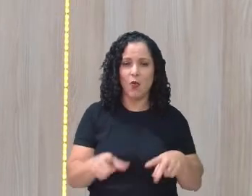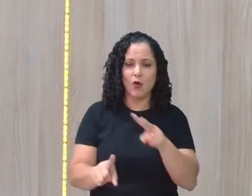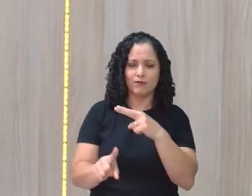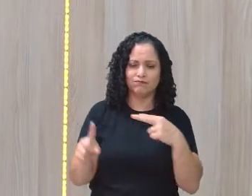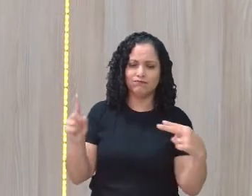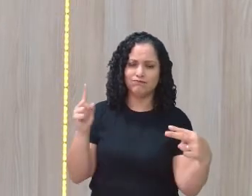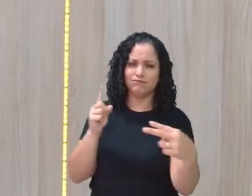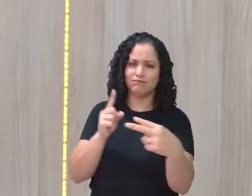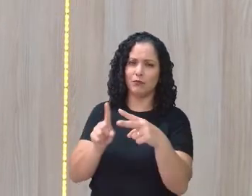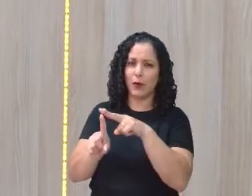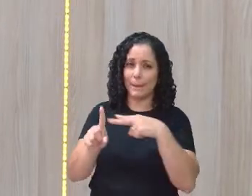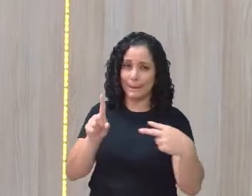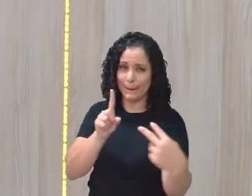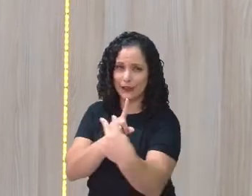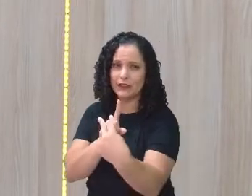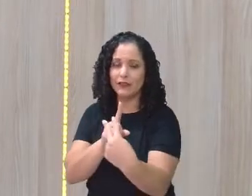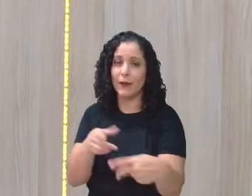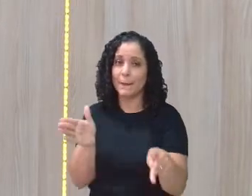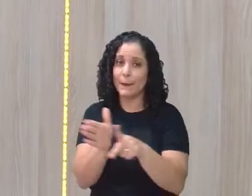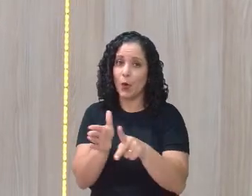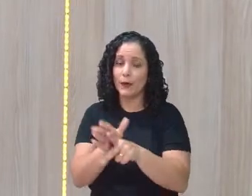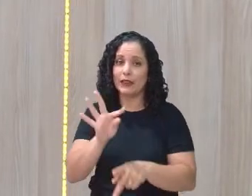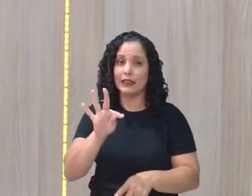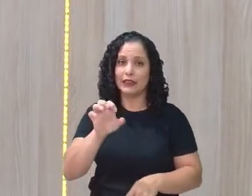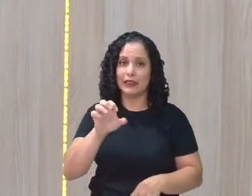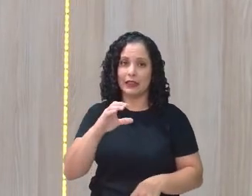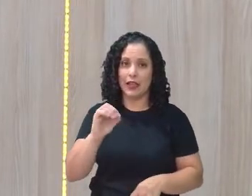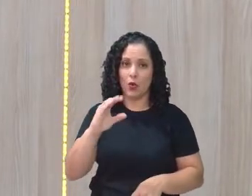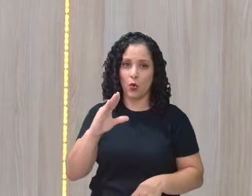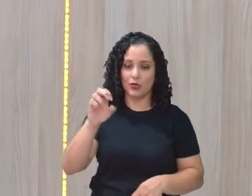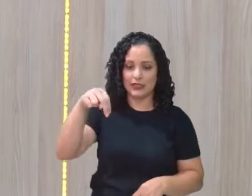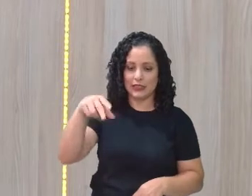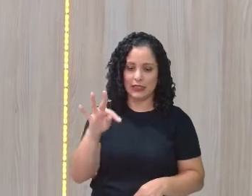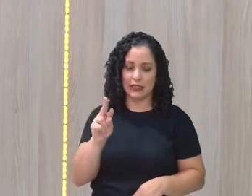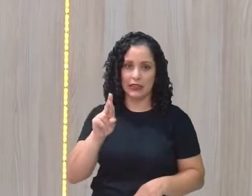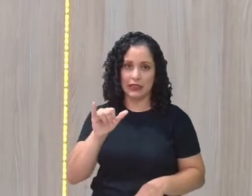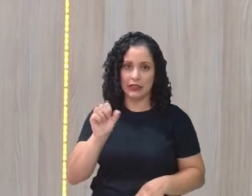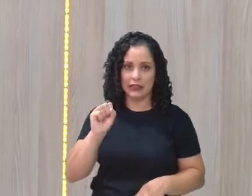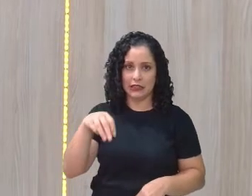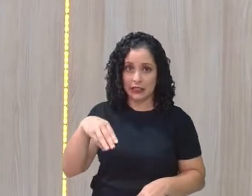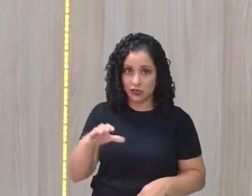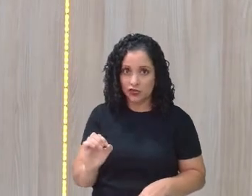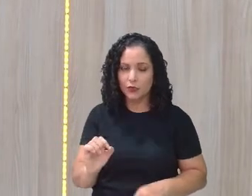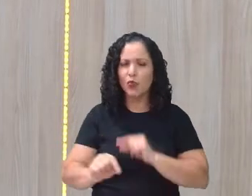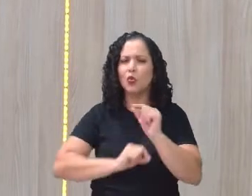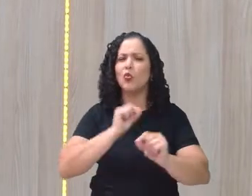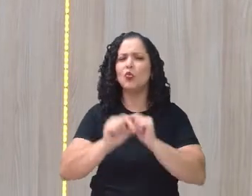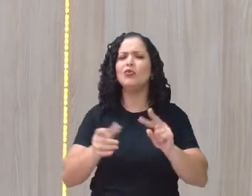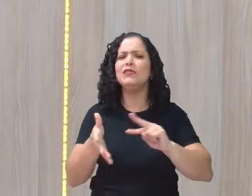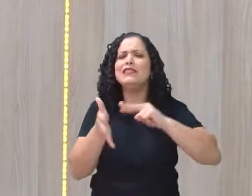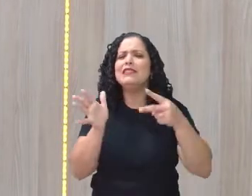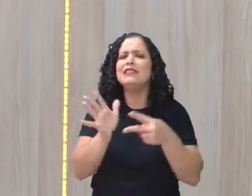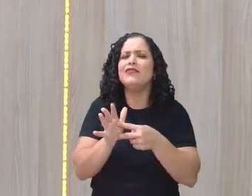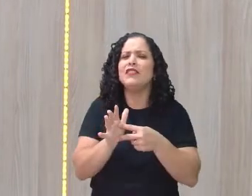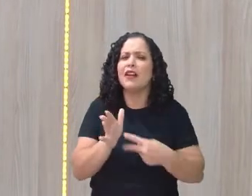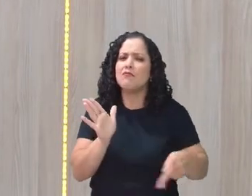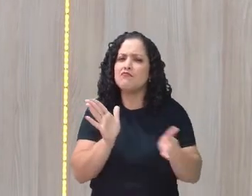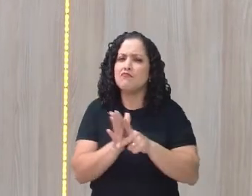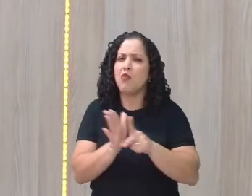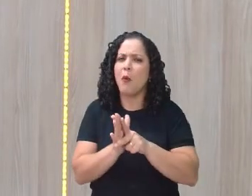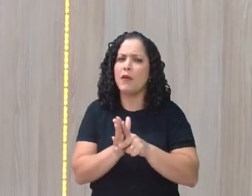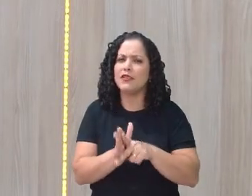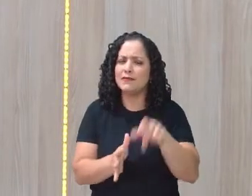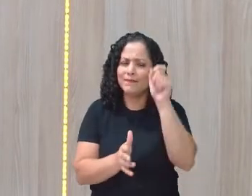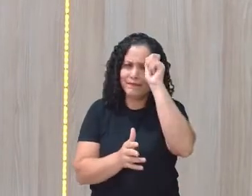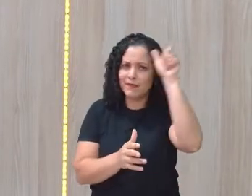do teocentrismo, né, que a gente vai ver daqui a pouco o que era essa visão teocêntrica do mundo. Só que aí